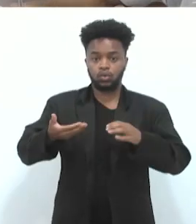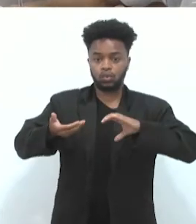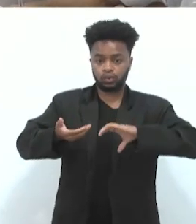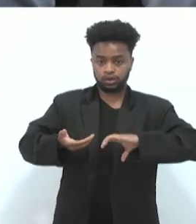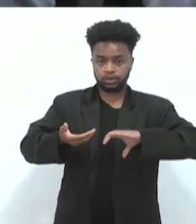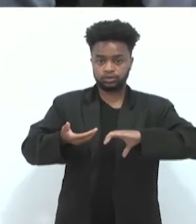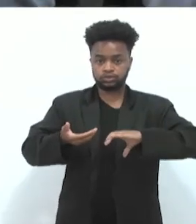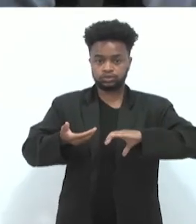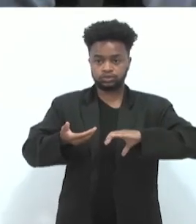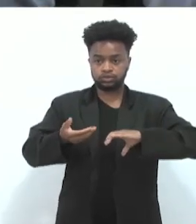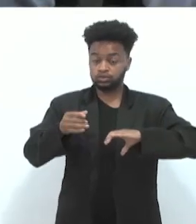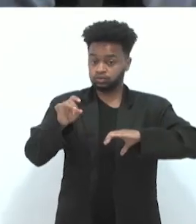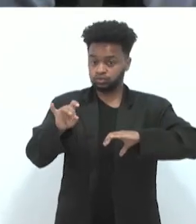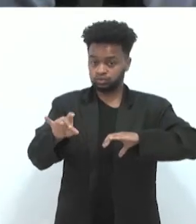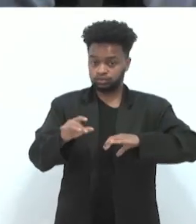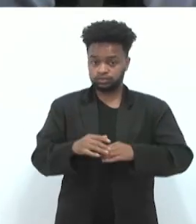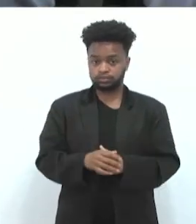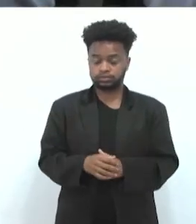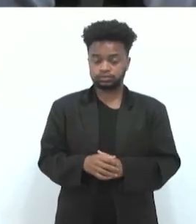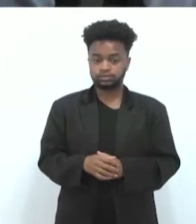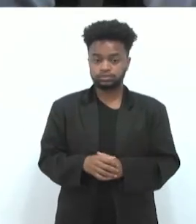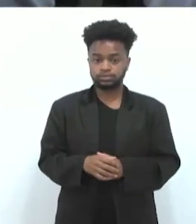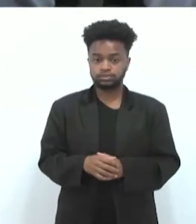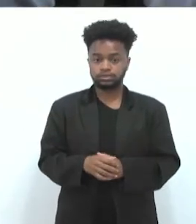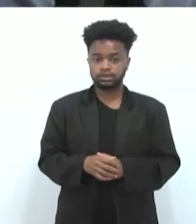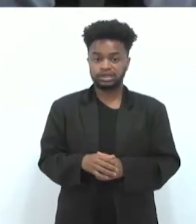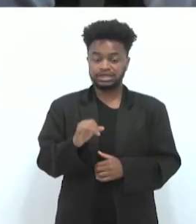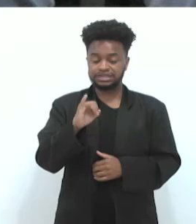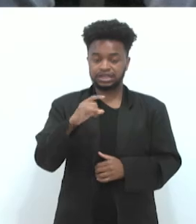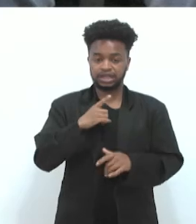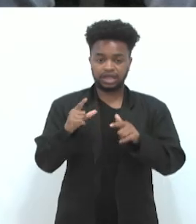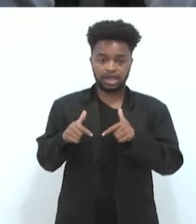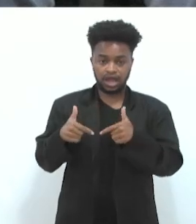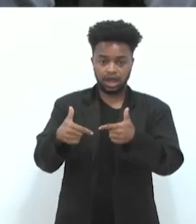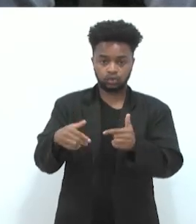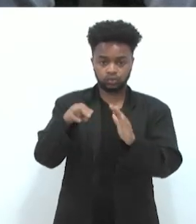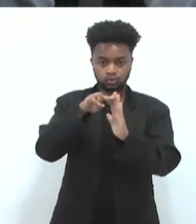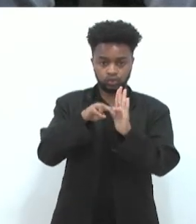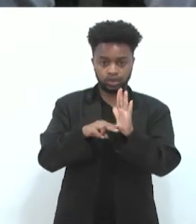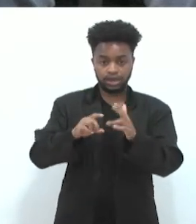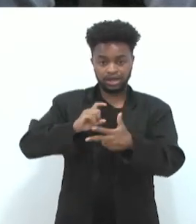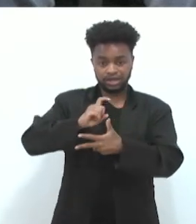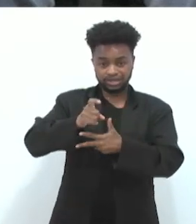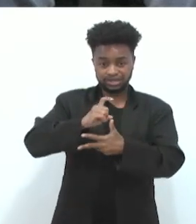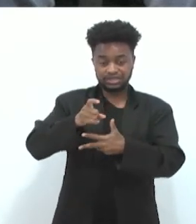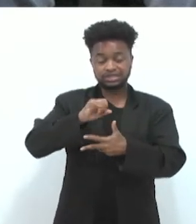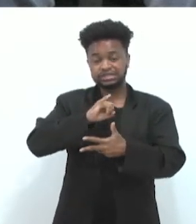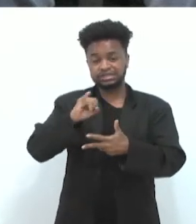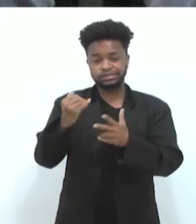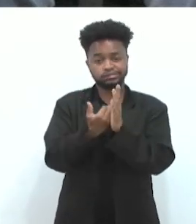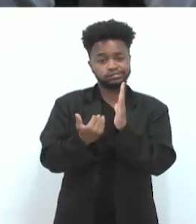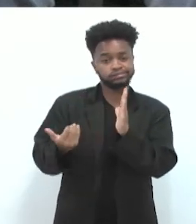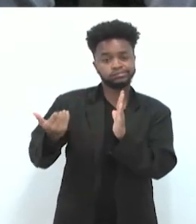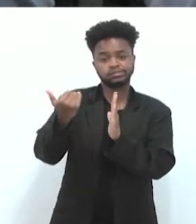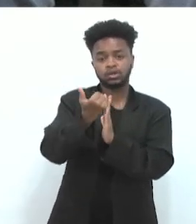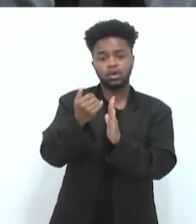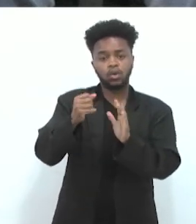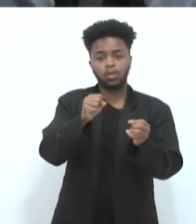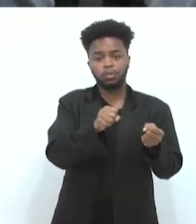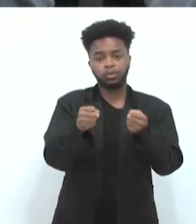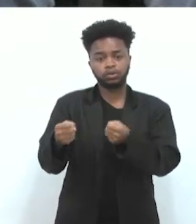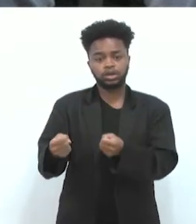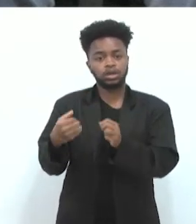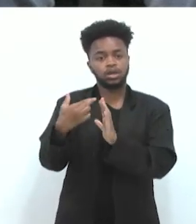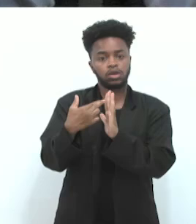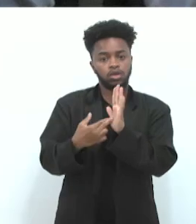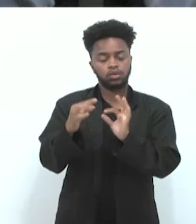Nacional sustar atos normativos do Poder Executivo que exorbite do poder regulamentar